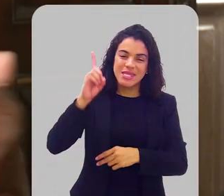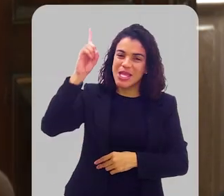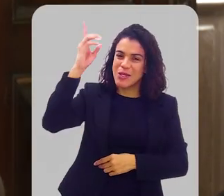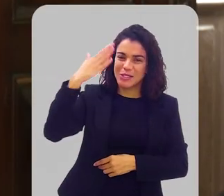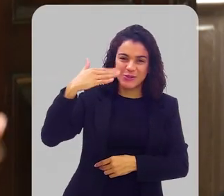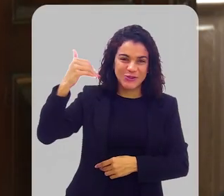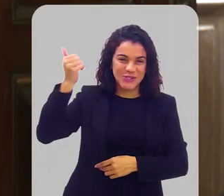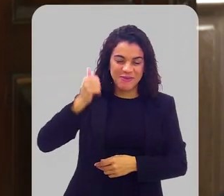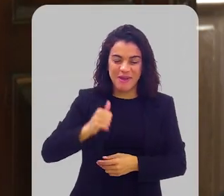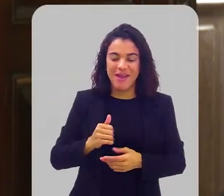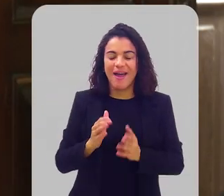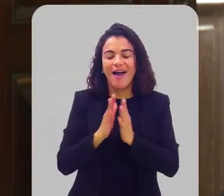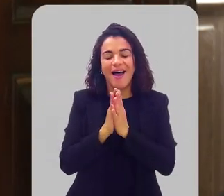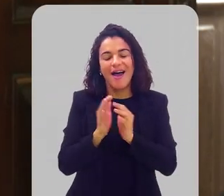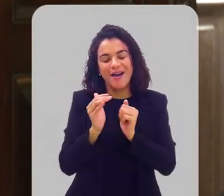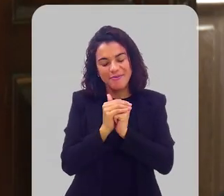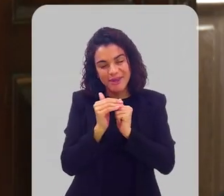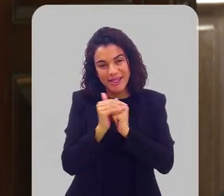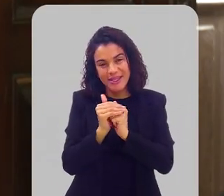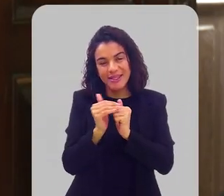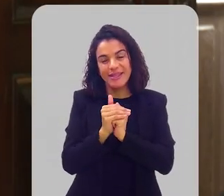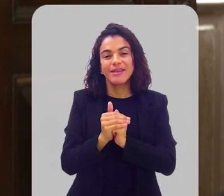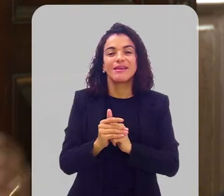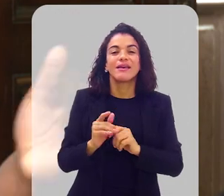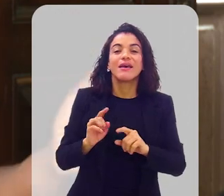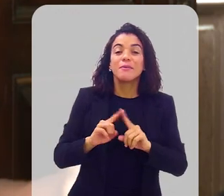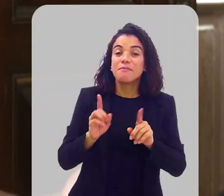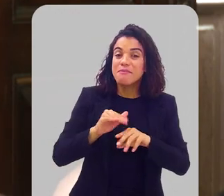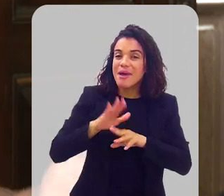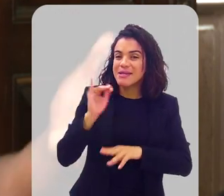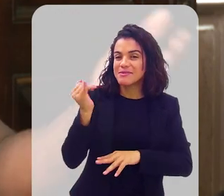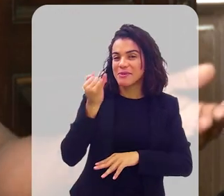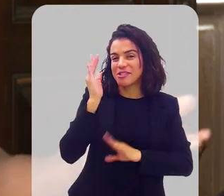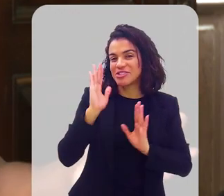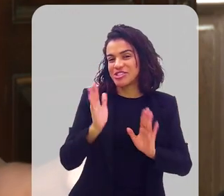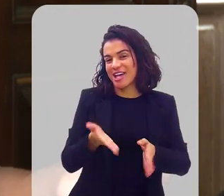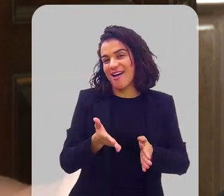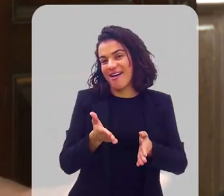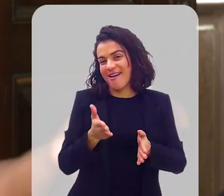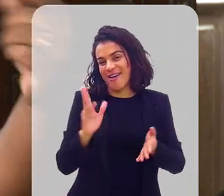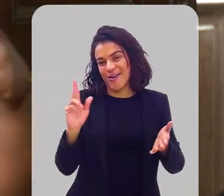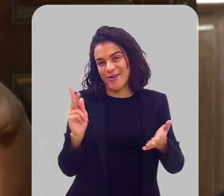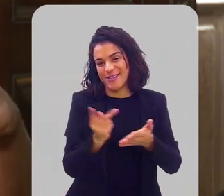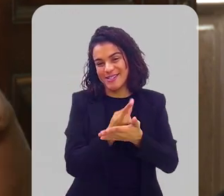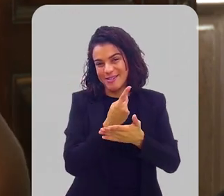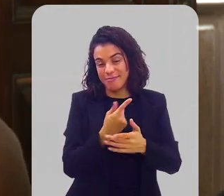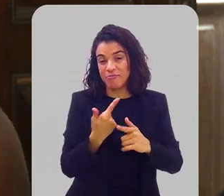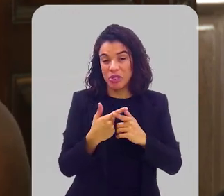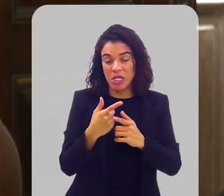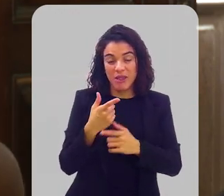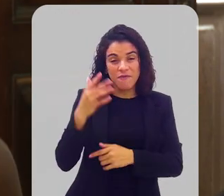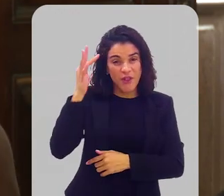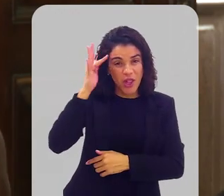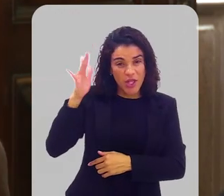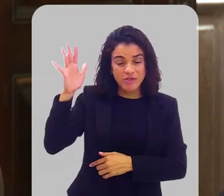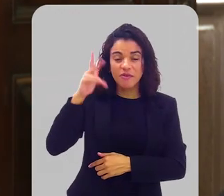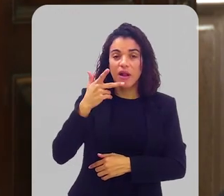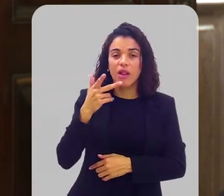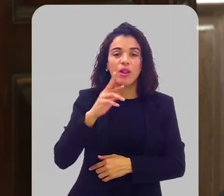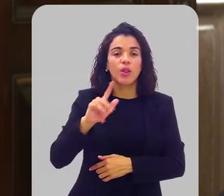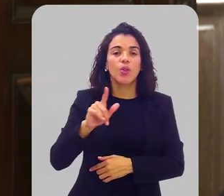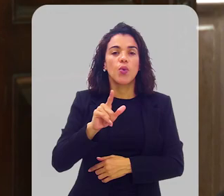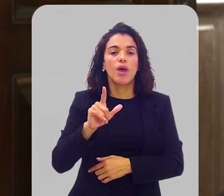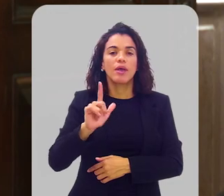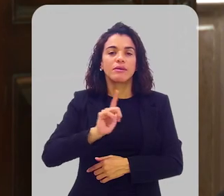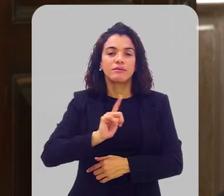aquele que nos chamou, né? Amém. Nos garante. Mas o mais importante já tinha acontecido, porque eu acho que. Grandes filósofos dizem,